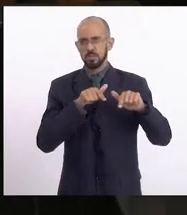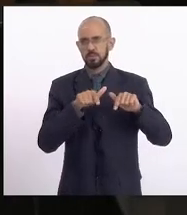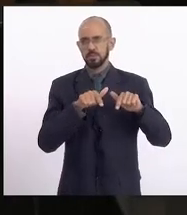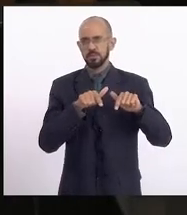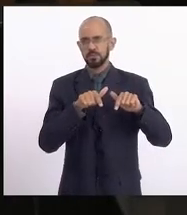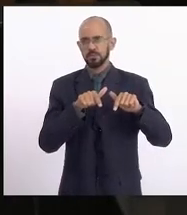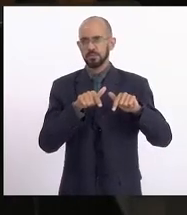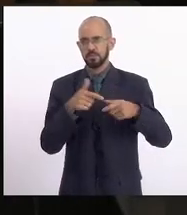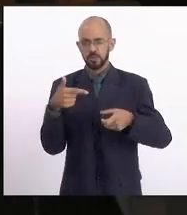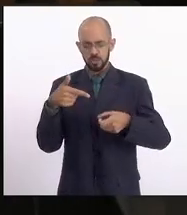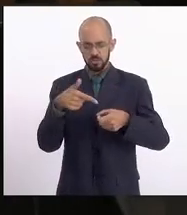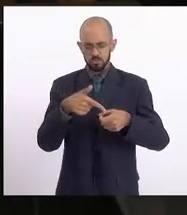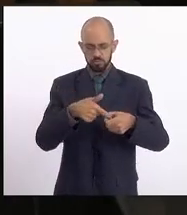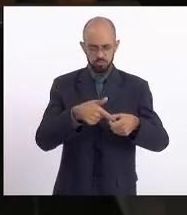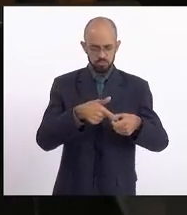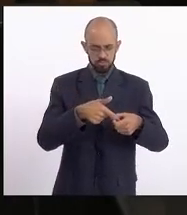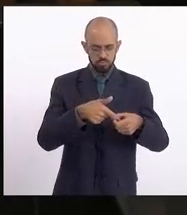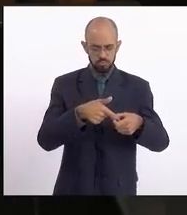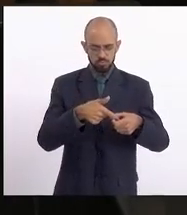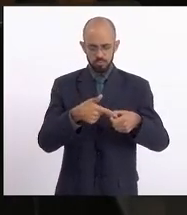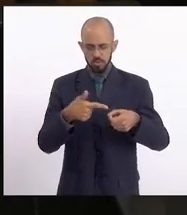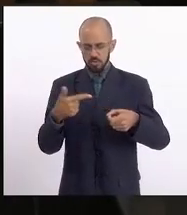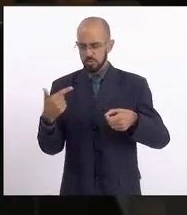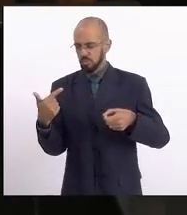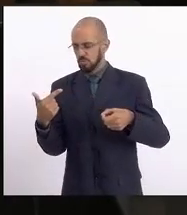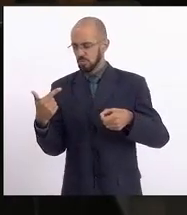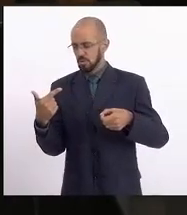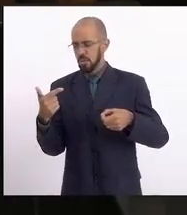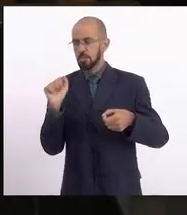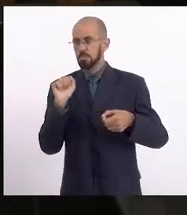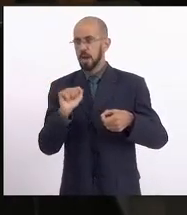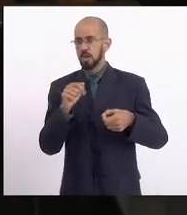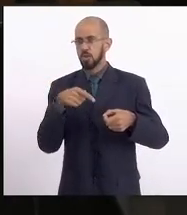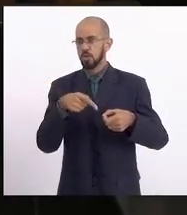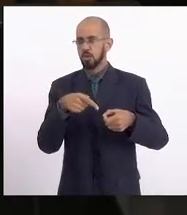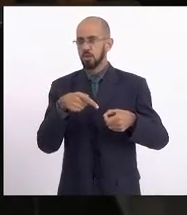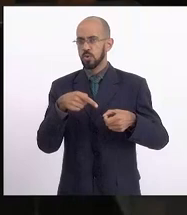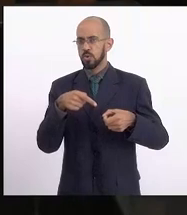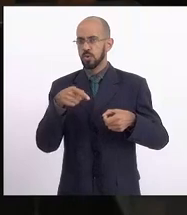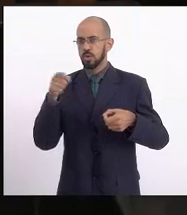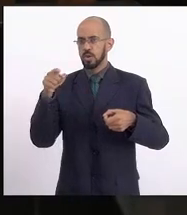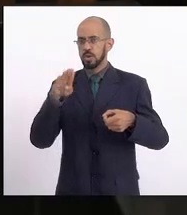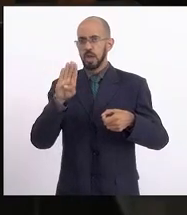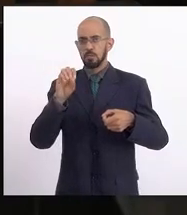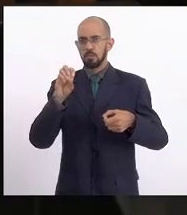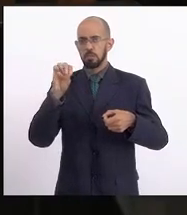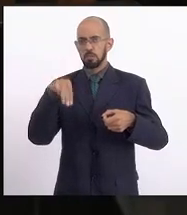retirou a bomba, parou de sair o combustível e a bomba continuou rodando.